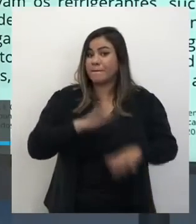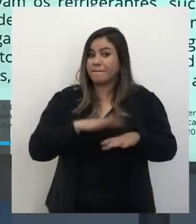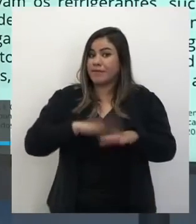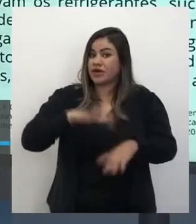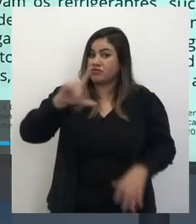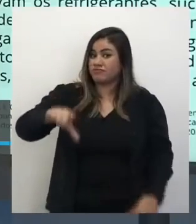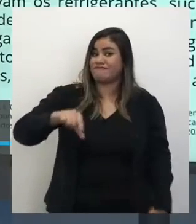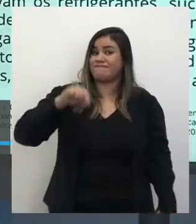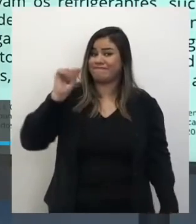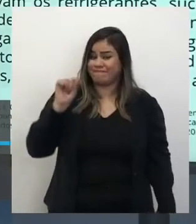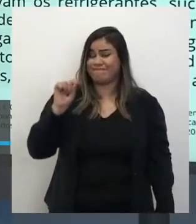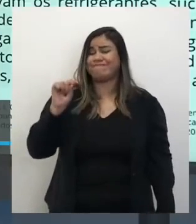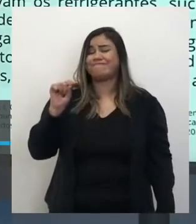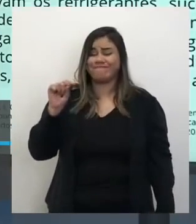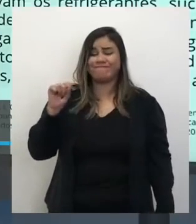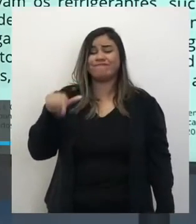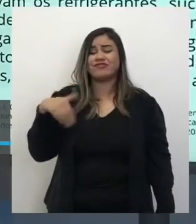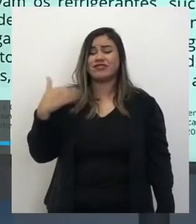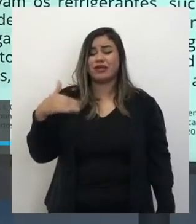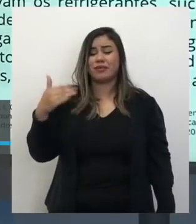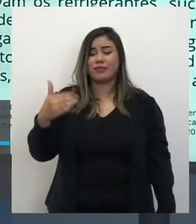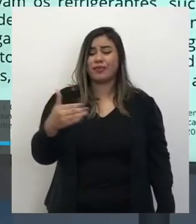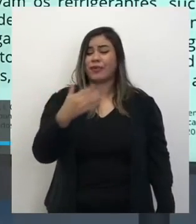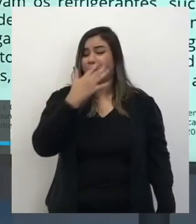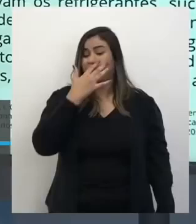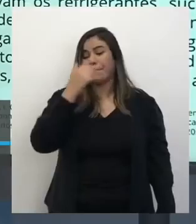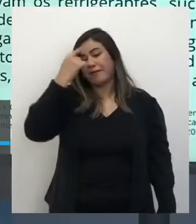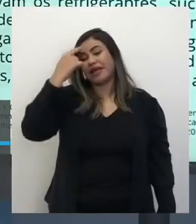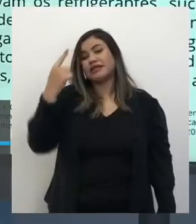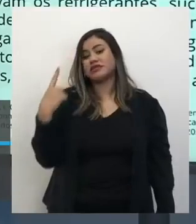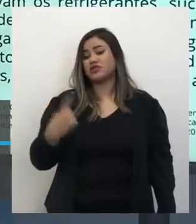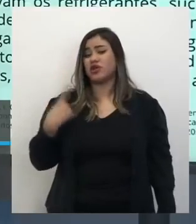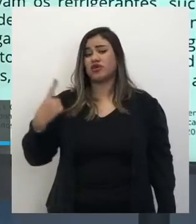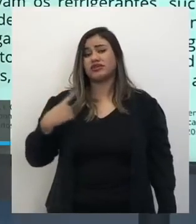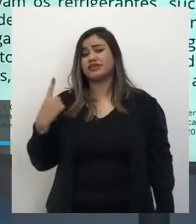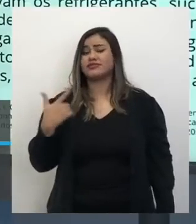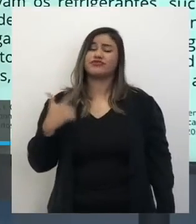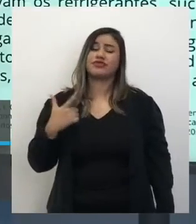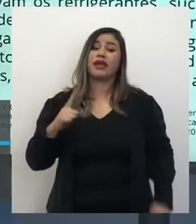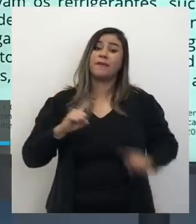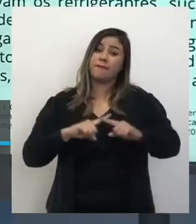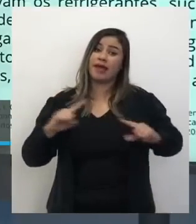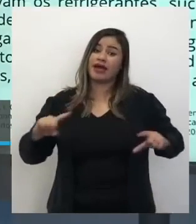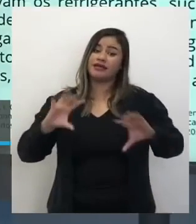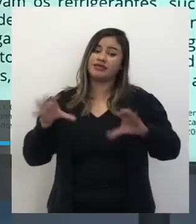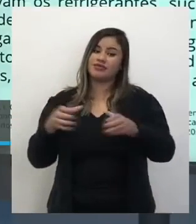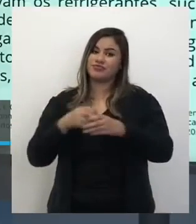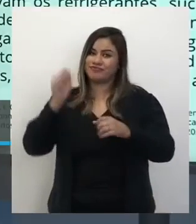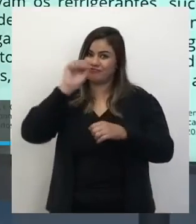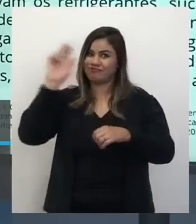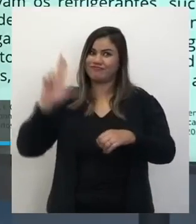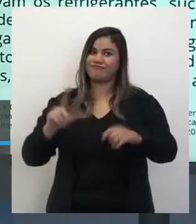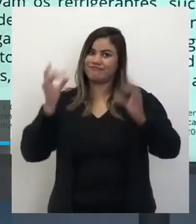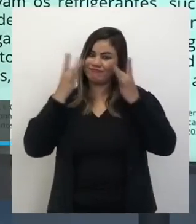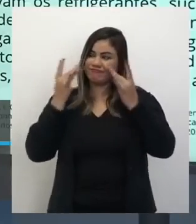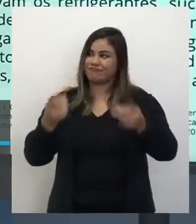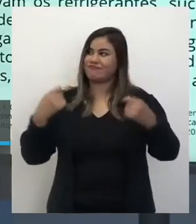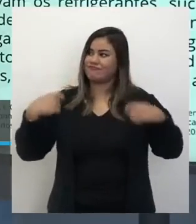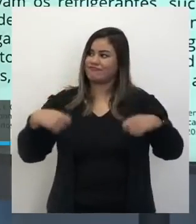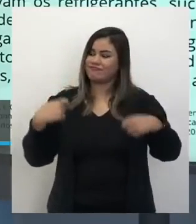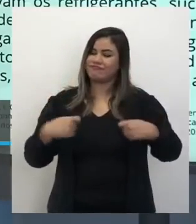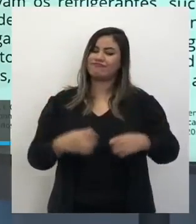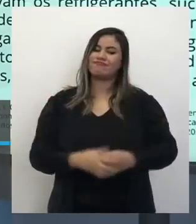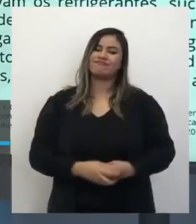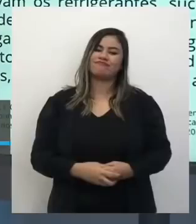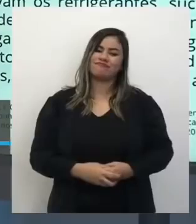essa opção, então, você não está sozinho, mas está no grupo que precisa ficar esperto. Né, produção? Não